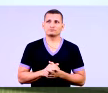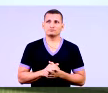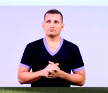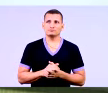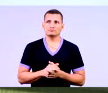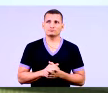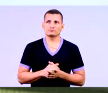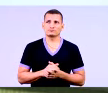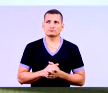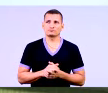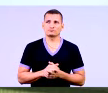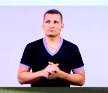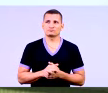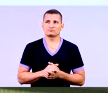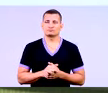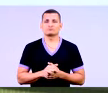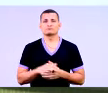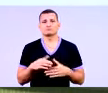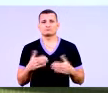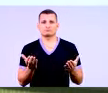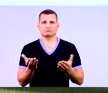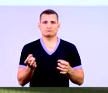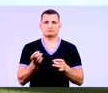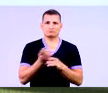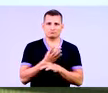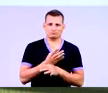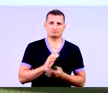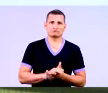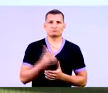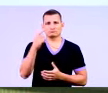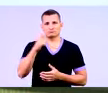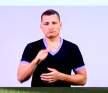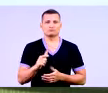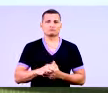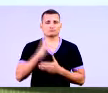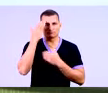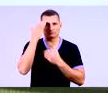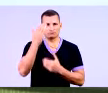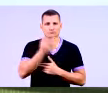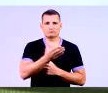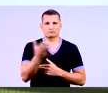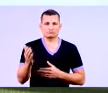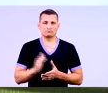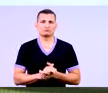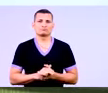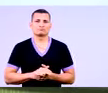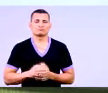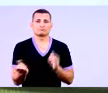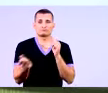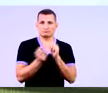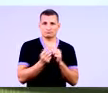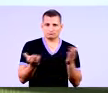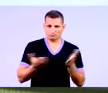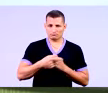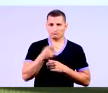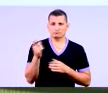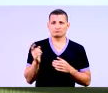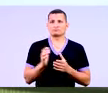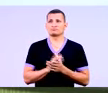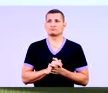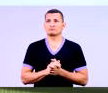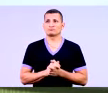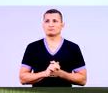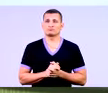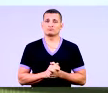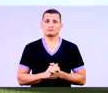gente acha que por hoje então é só queria novamente agradecer a vocês por estar aqui conosco é pessoal e que está de aniversário